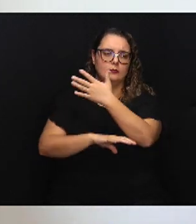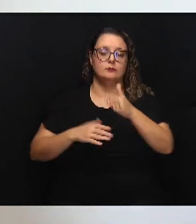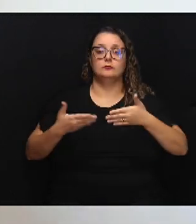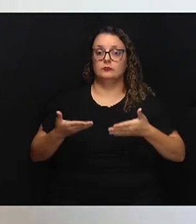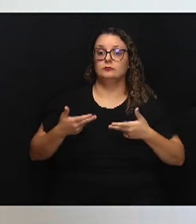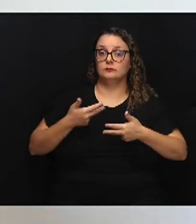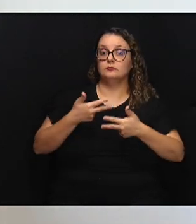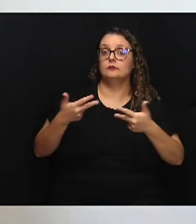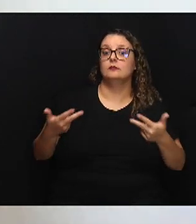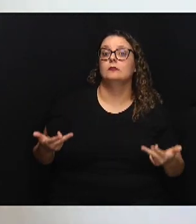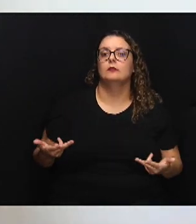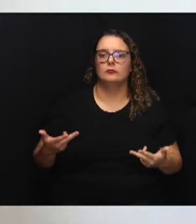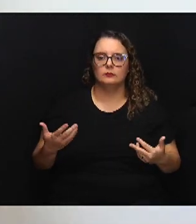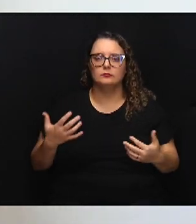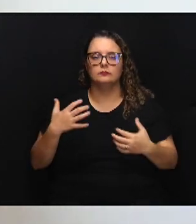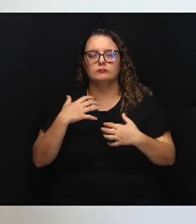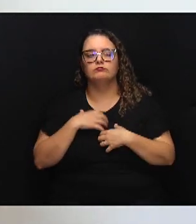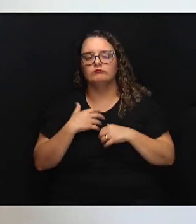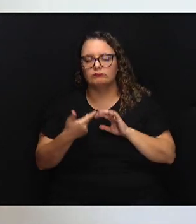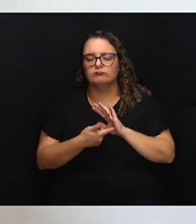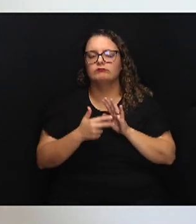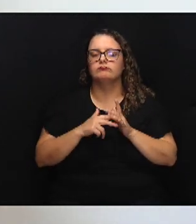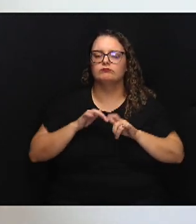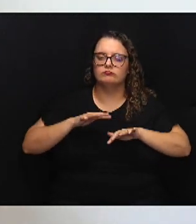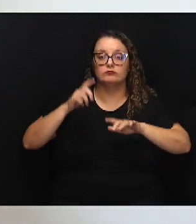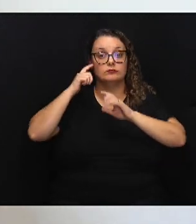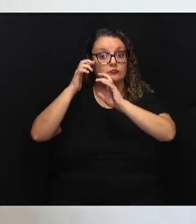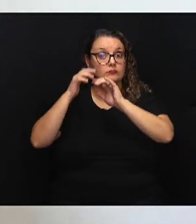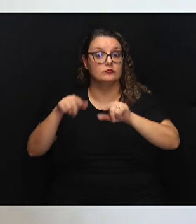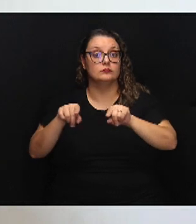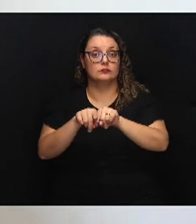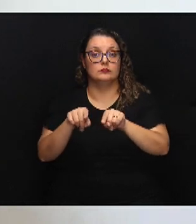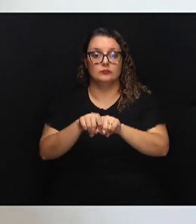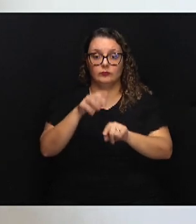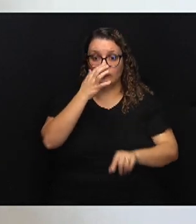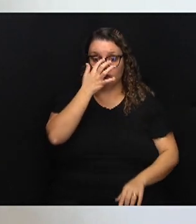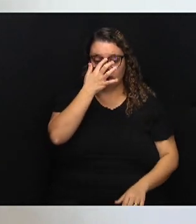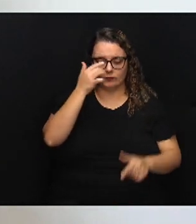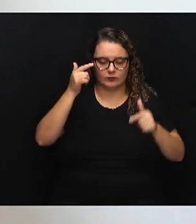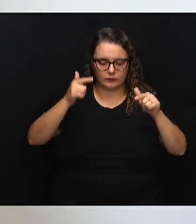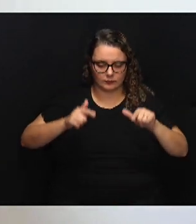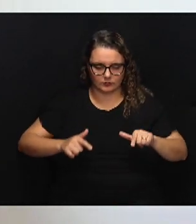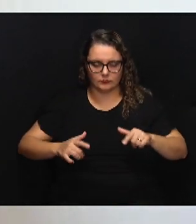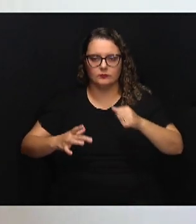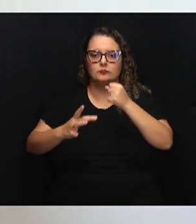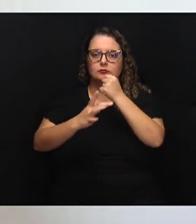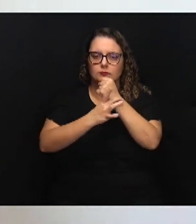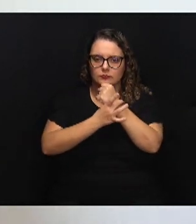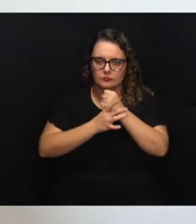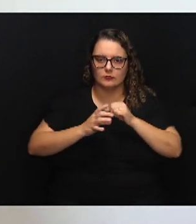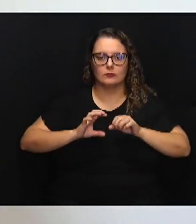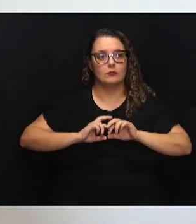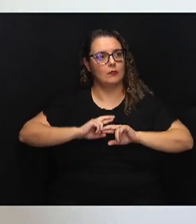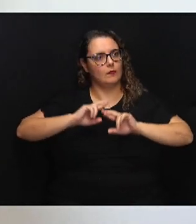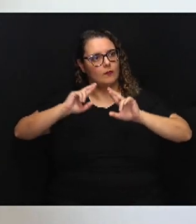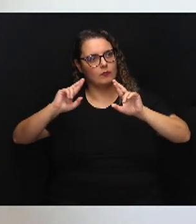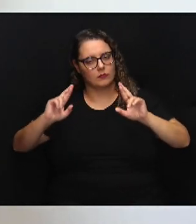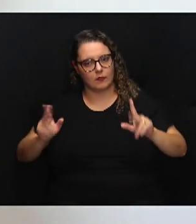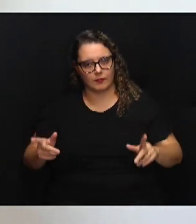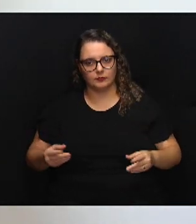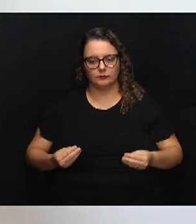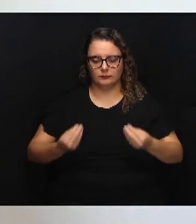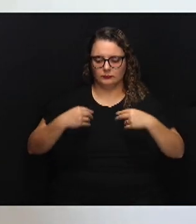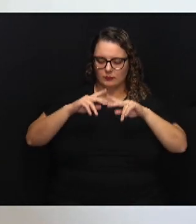coisa para os nossos sentidos e para o nosso cérebro também, de estou num ambiente seguro, estou num ambiente que me